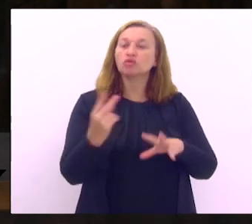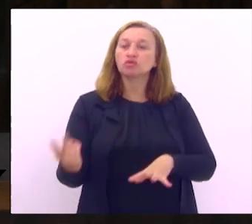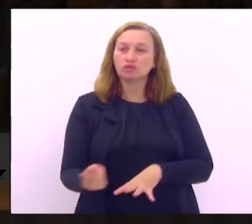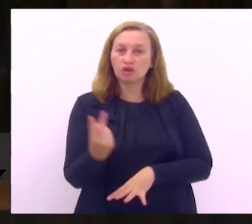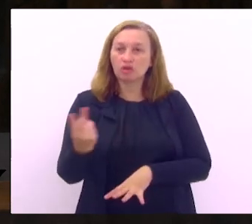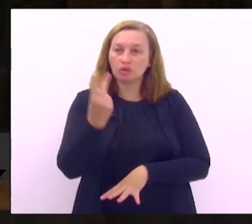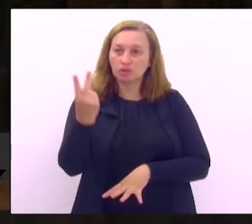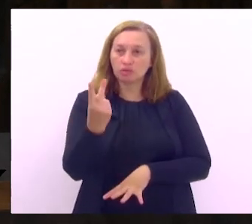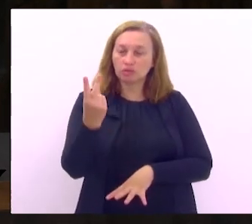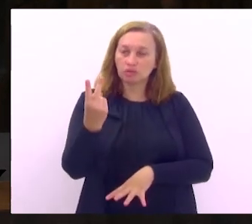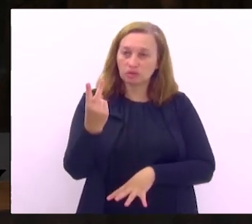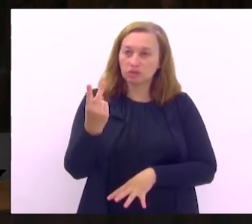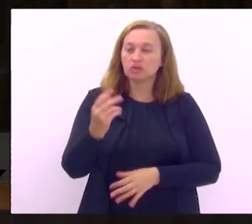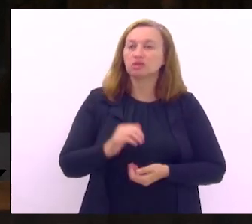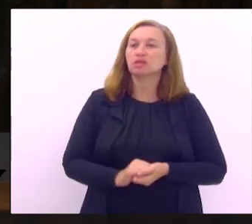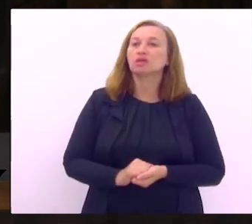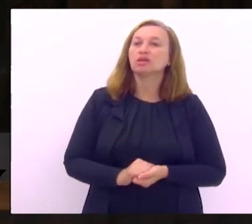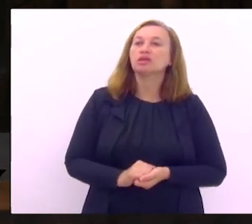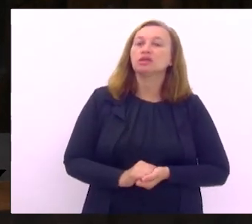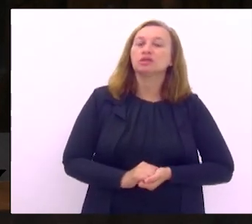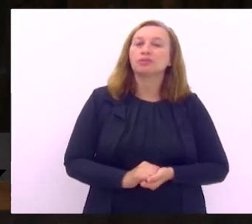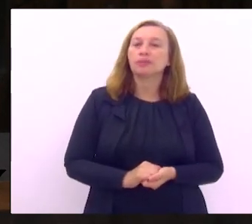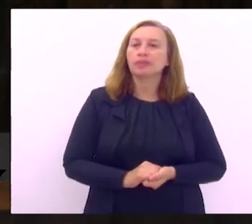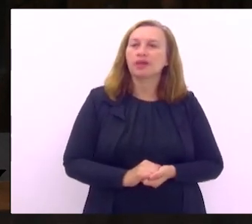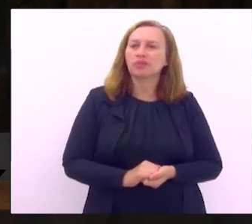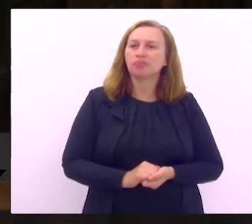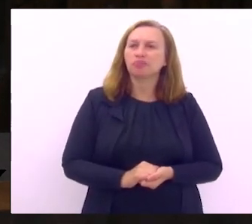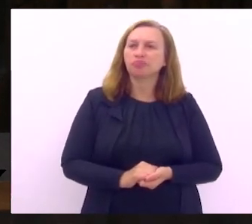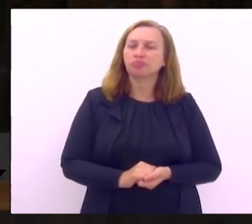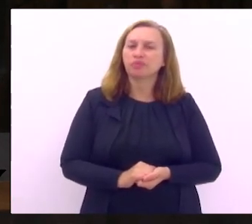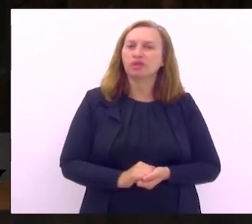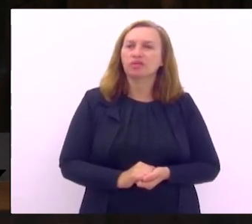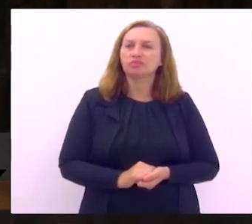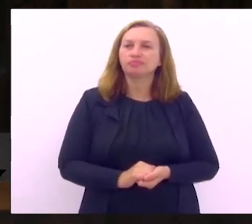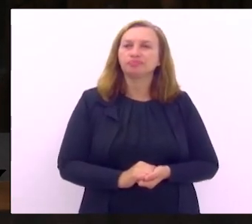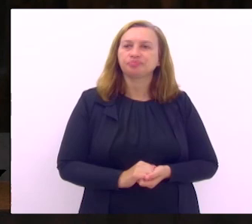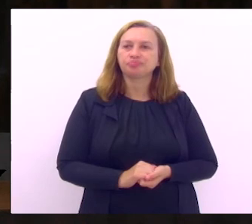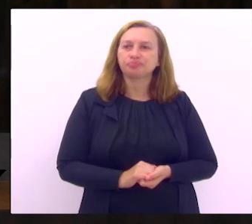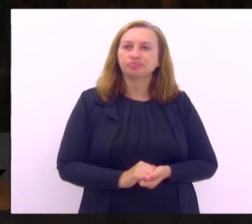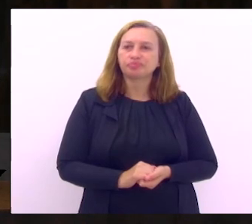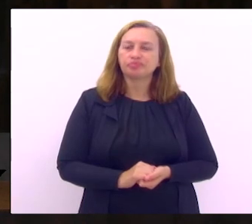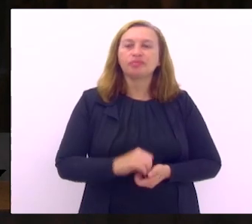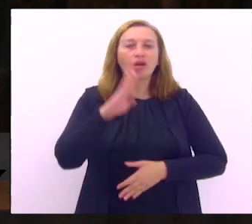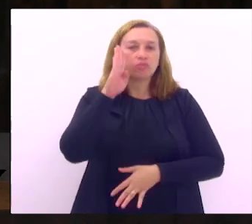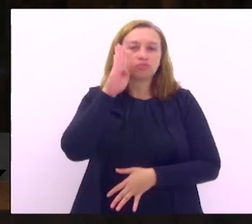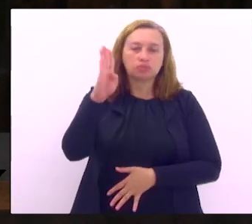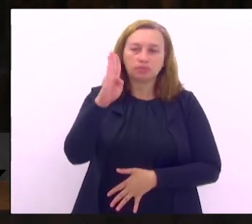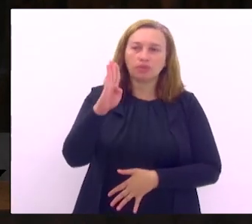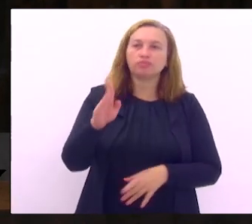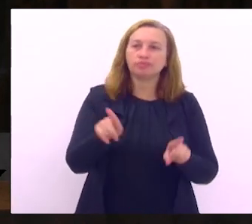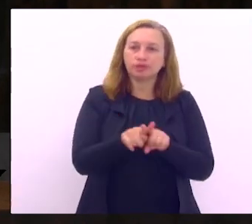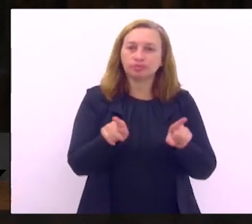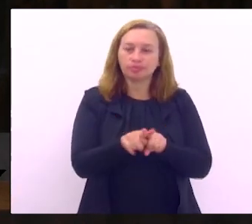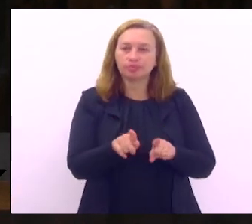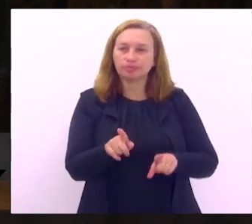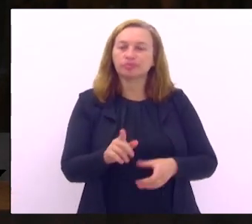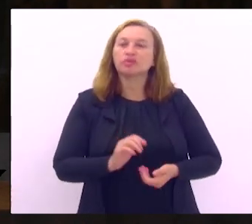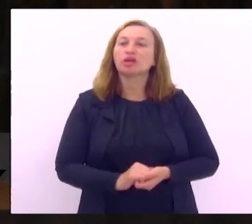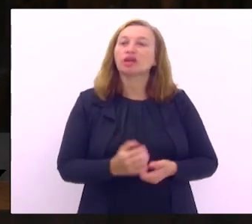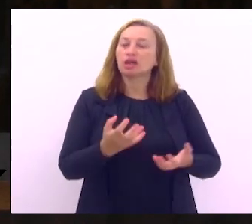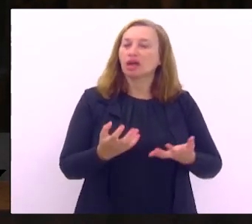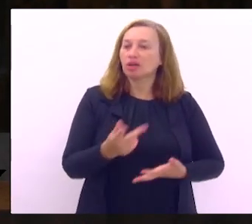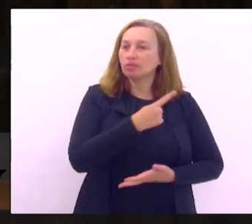modalidade mãe das demais modalidades, ele se permite ser fundamental também. Então, presidente,